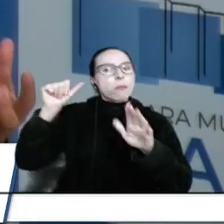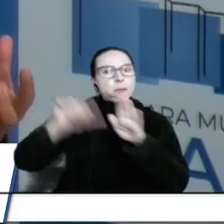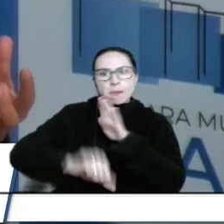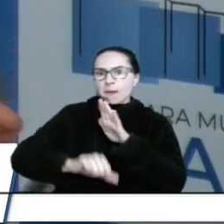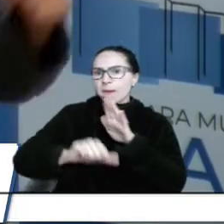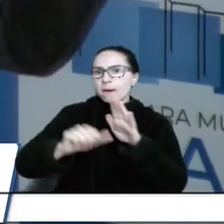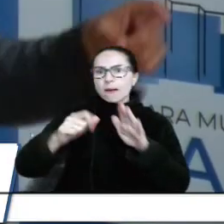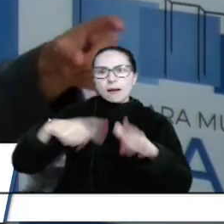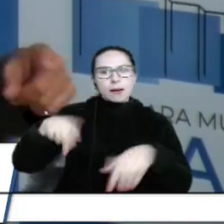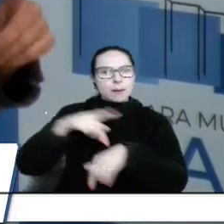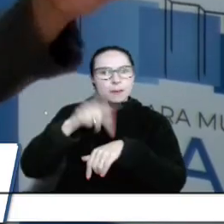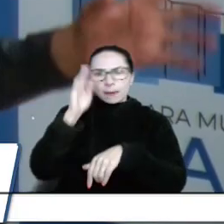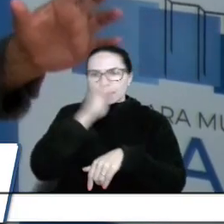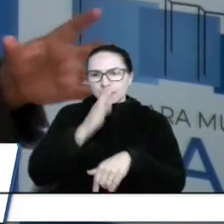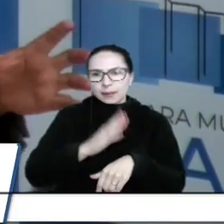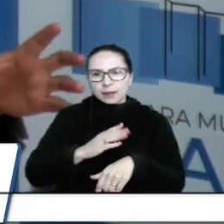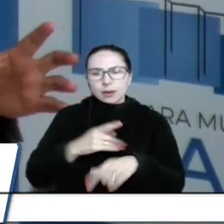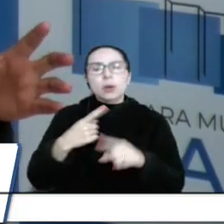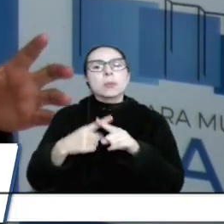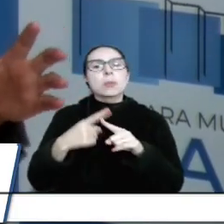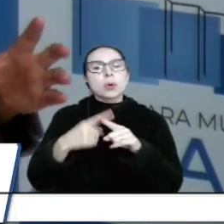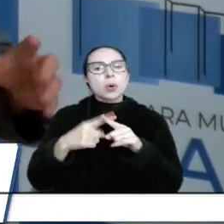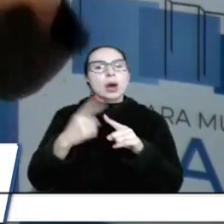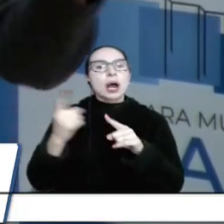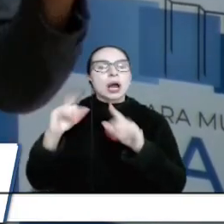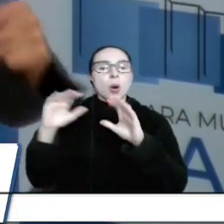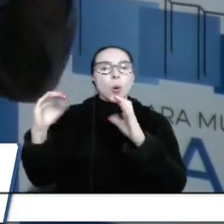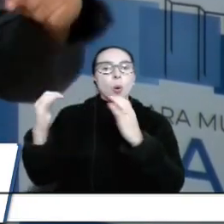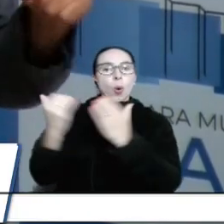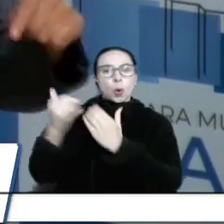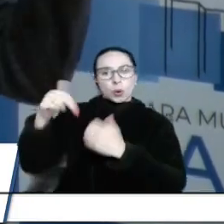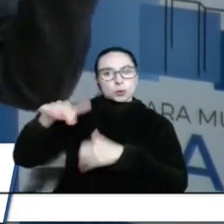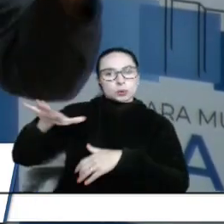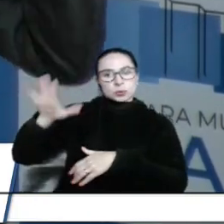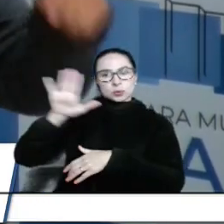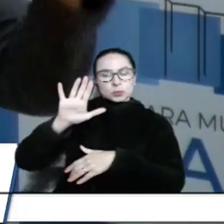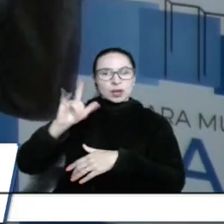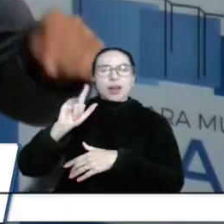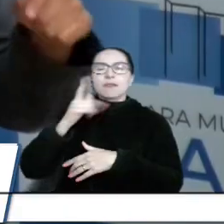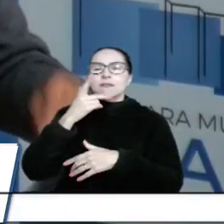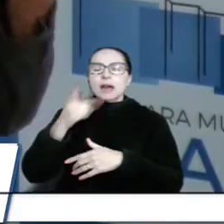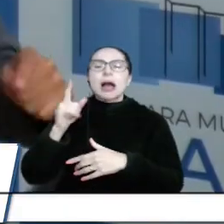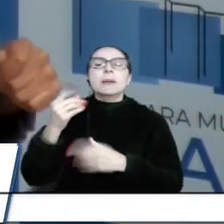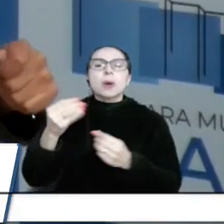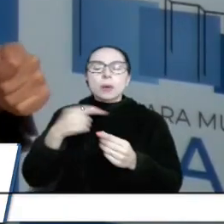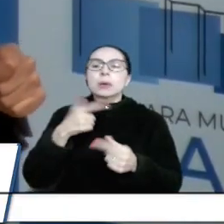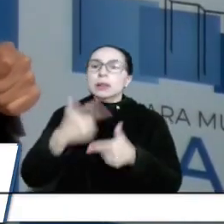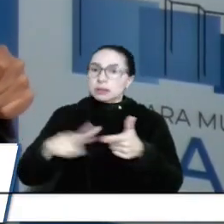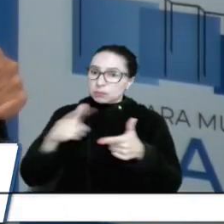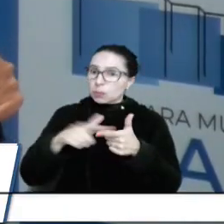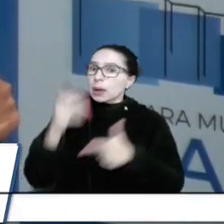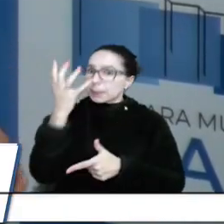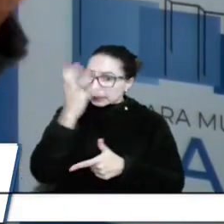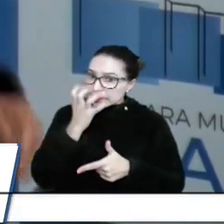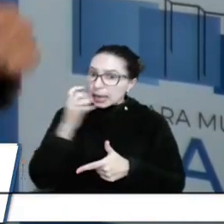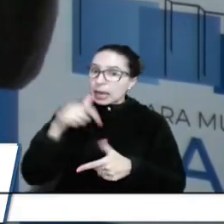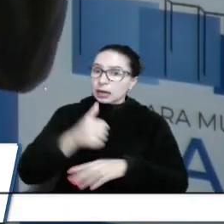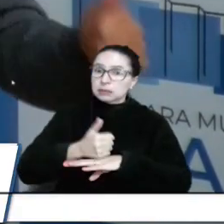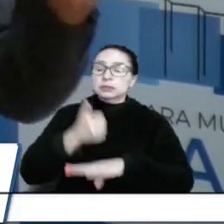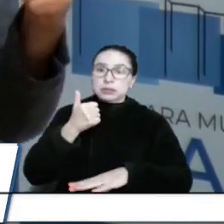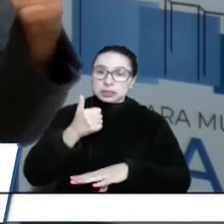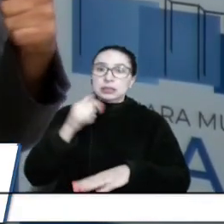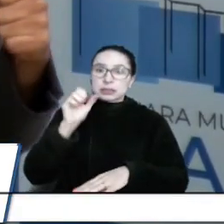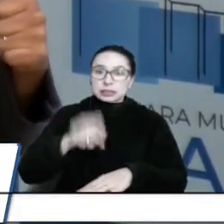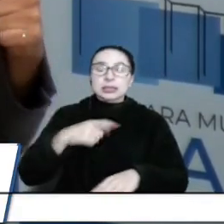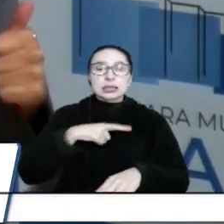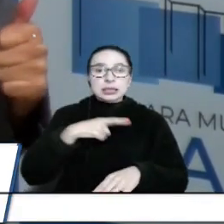país. Porque lá no Congresso, já que se fala, porque a gente tem problema sério aqui em Franca, nós temos